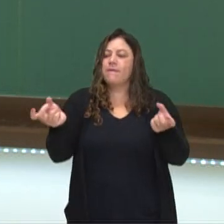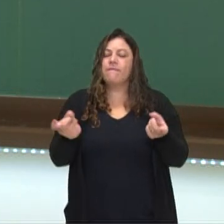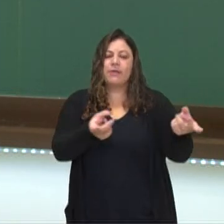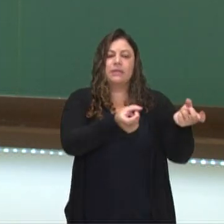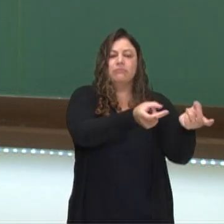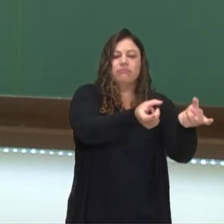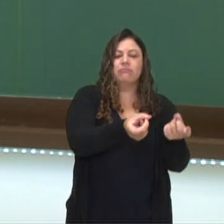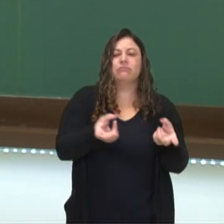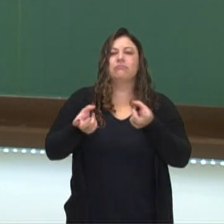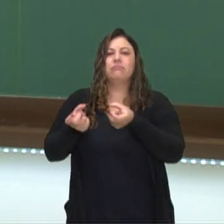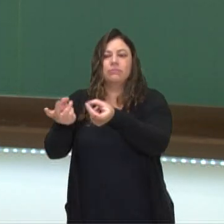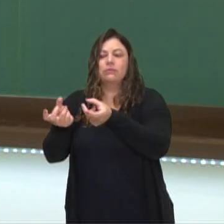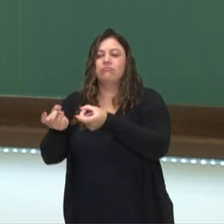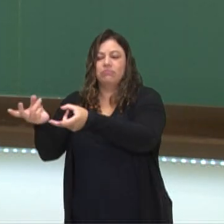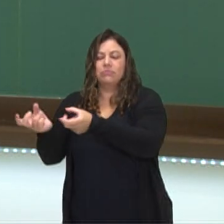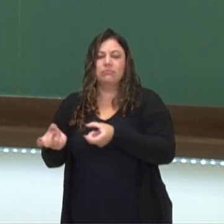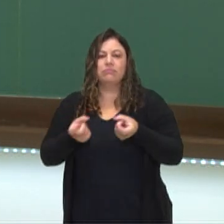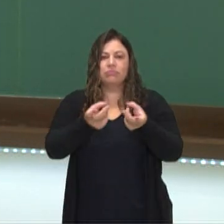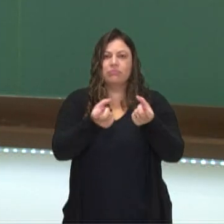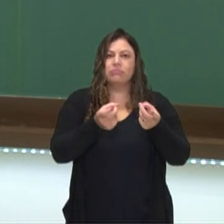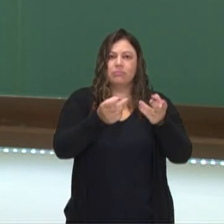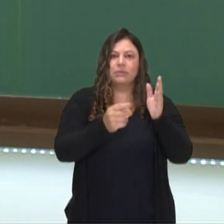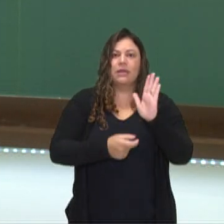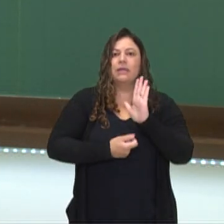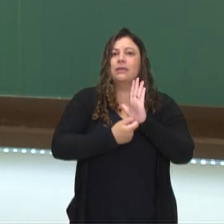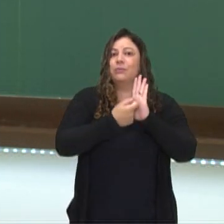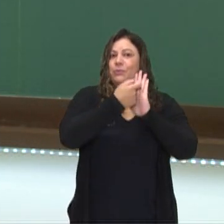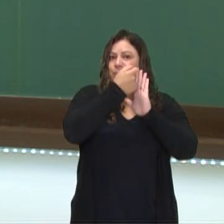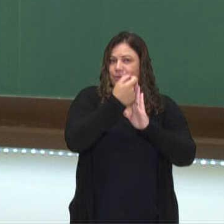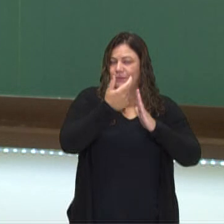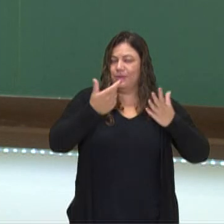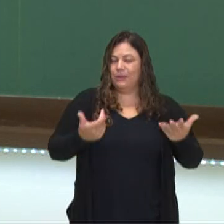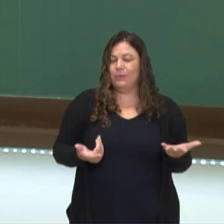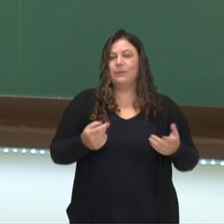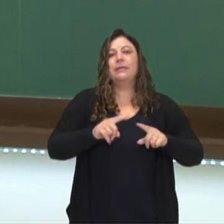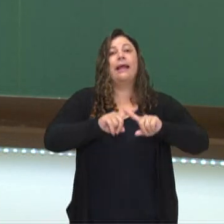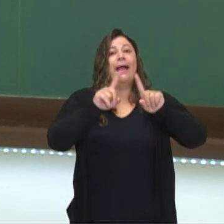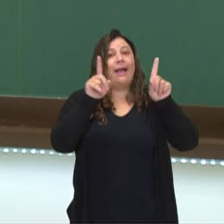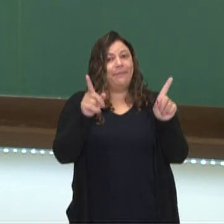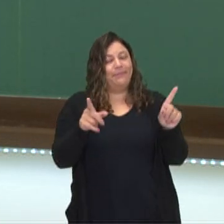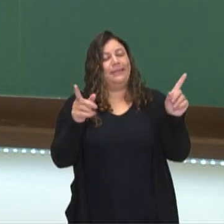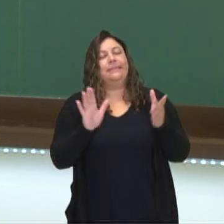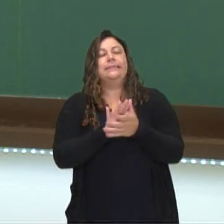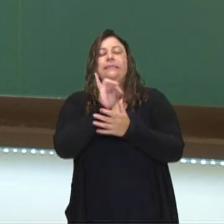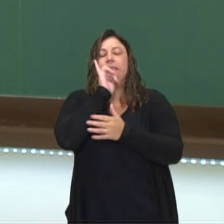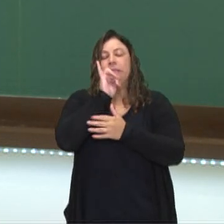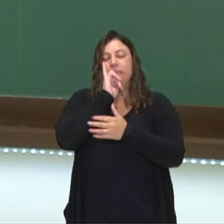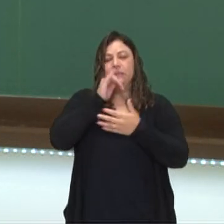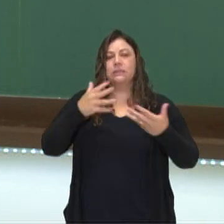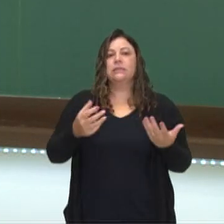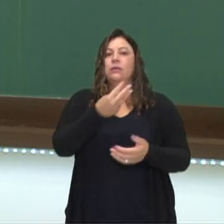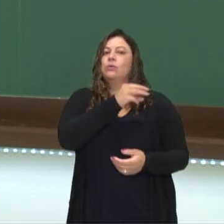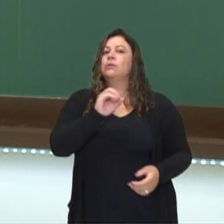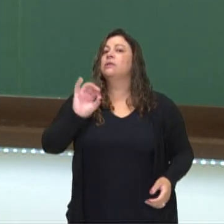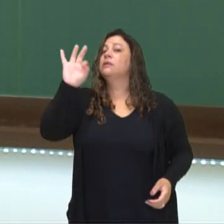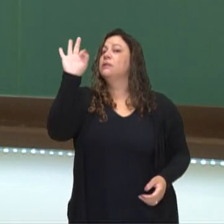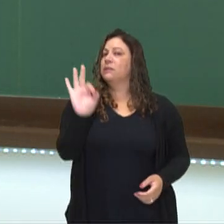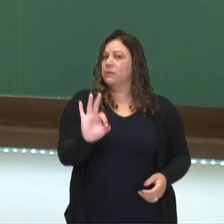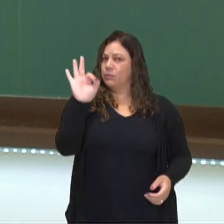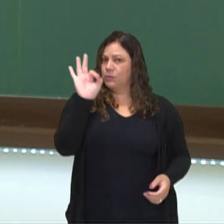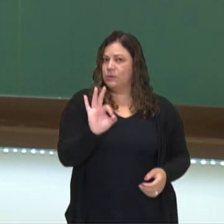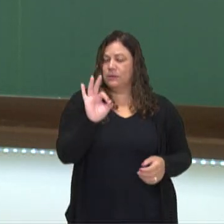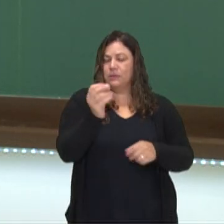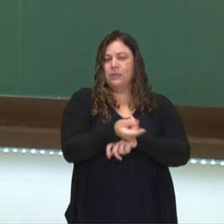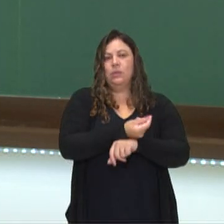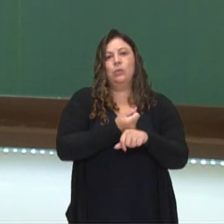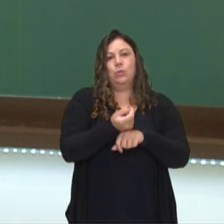esta parte na bolsa de valores. Só que ela, ao invés de pegar, digamos que ela pegou 30% do seu capital